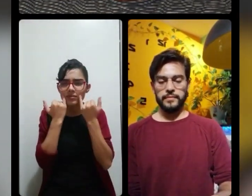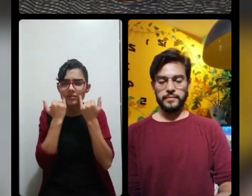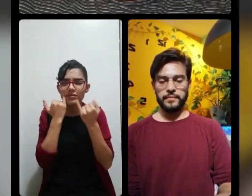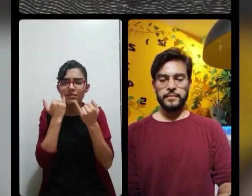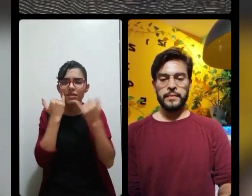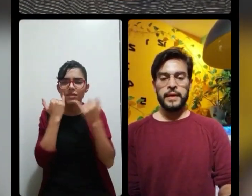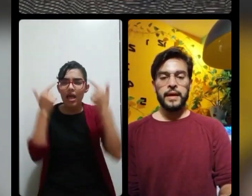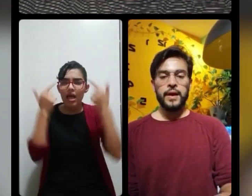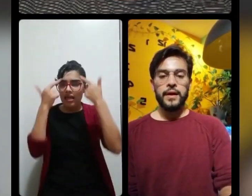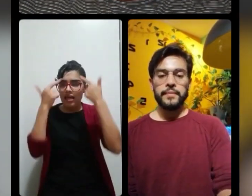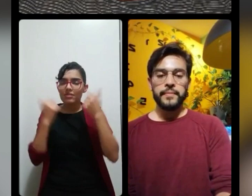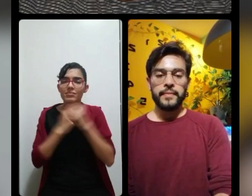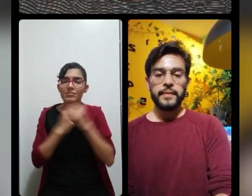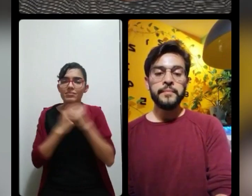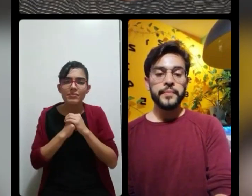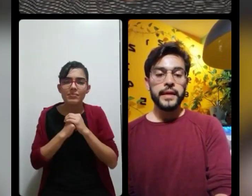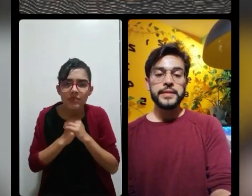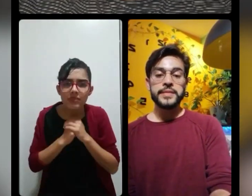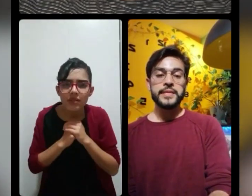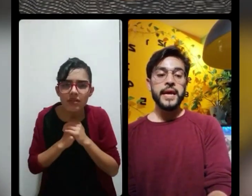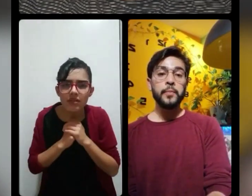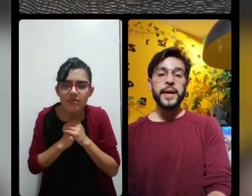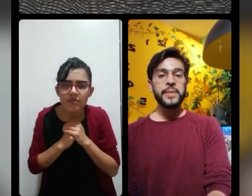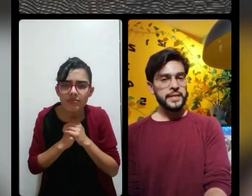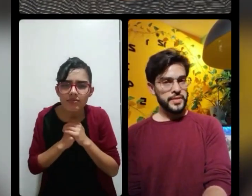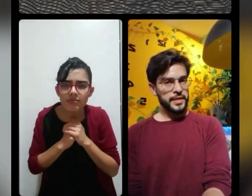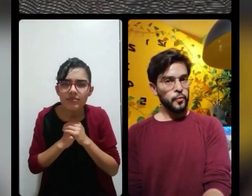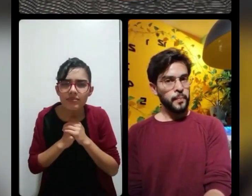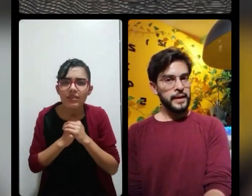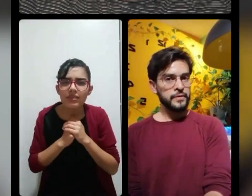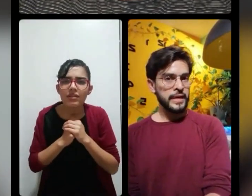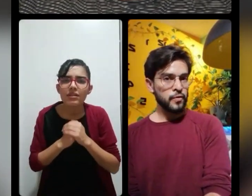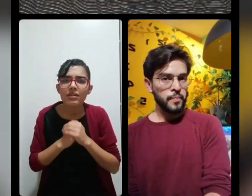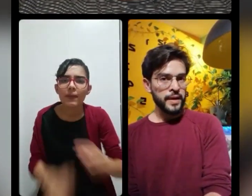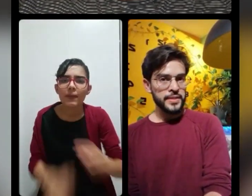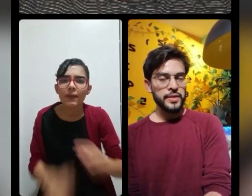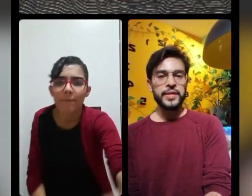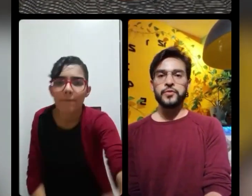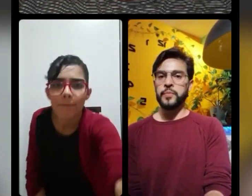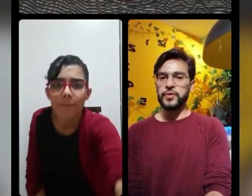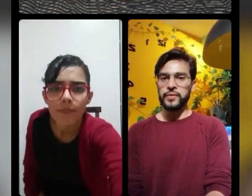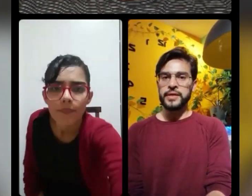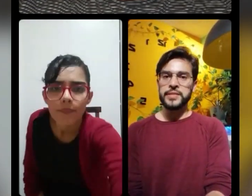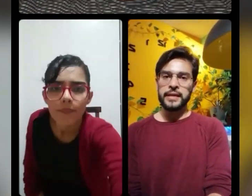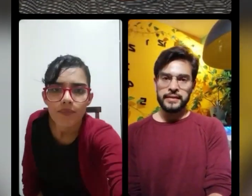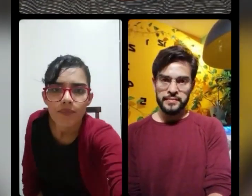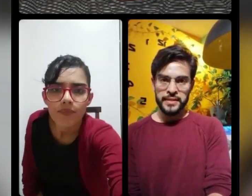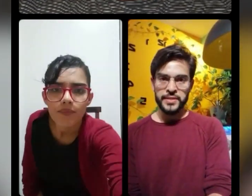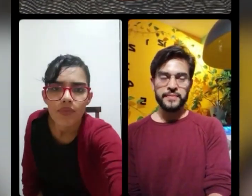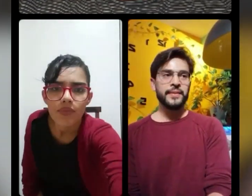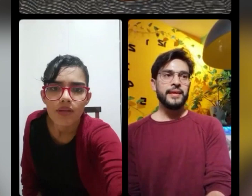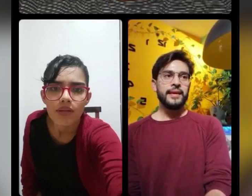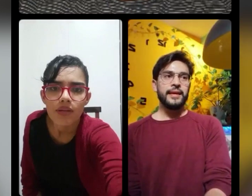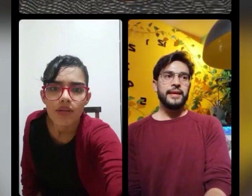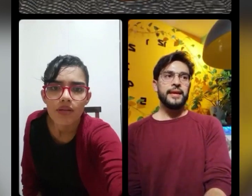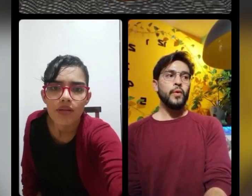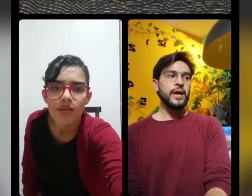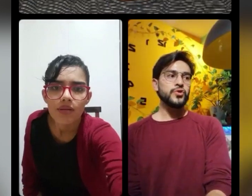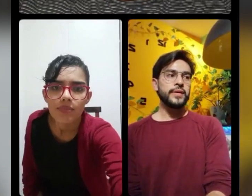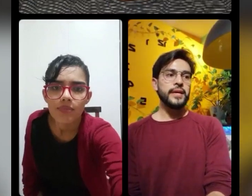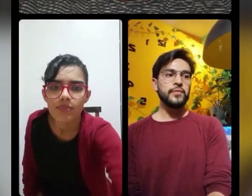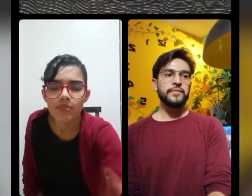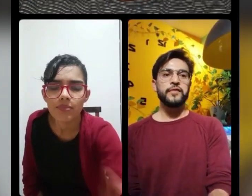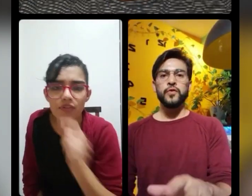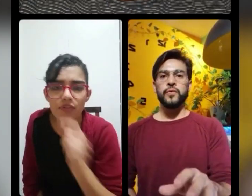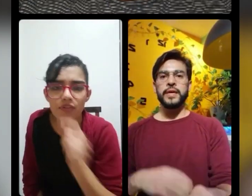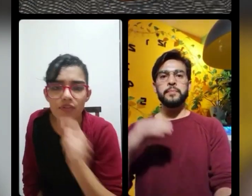sinais? Você acha que teria? Se eu permanecer no plano da comparação entre o português e a Libras, eu